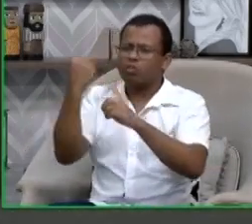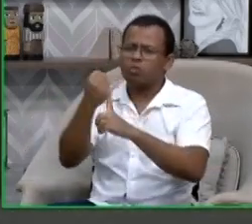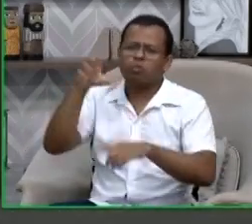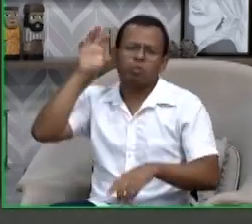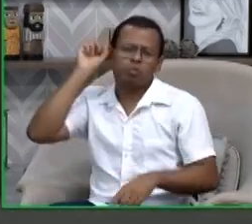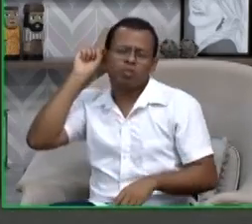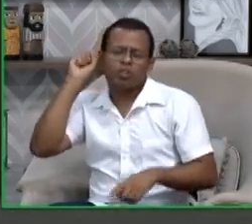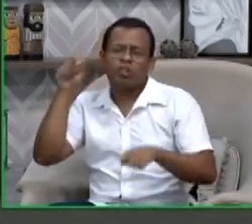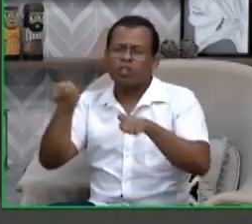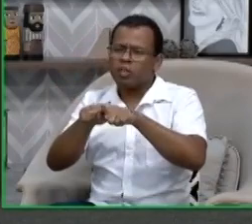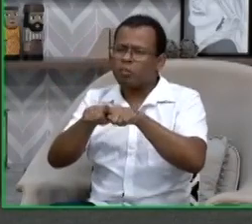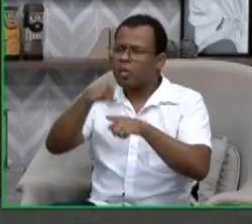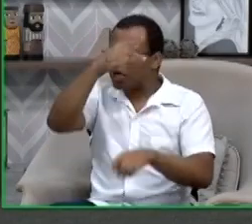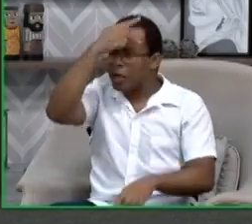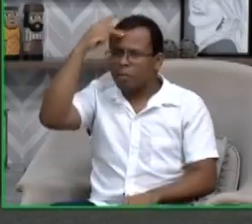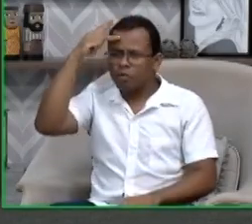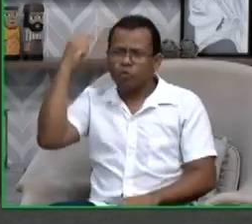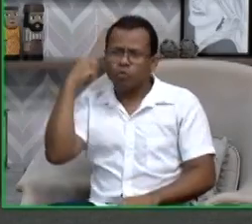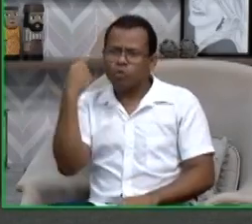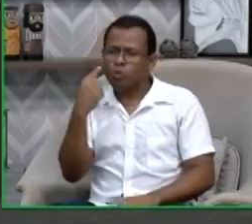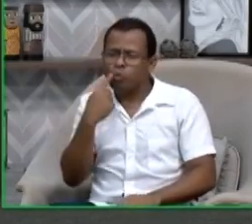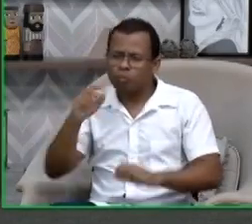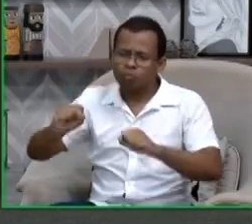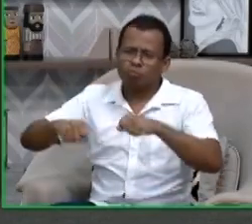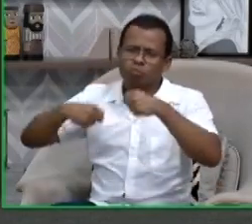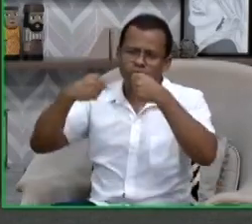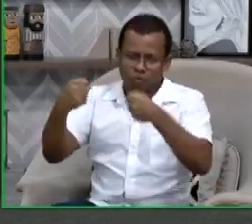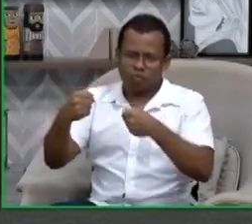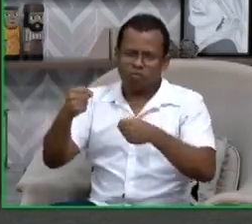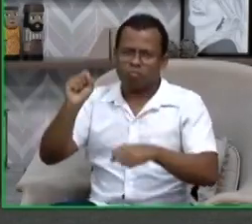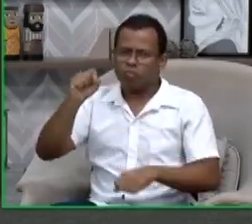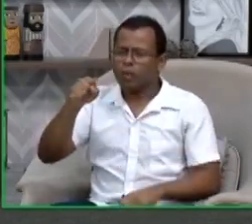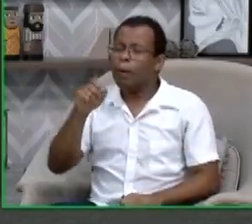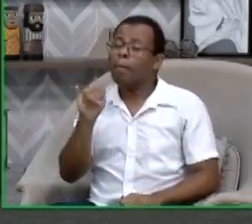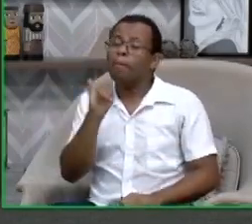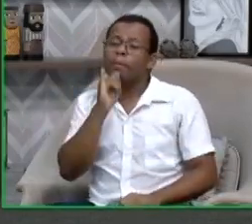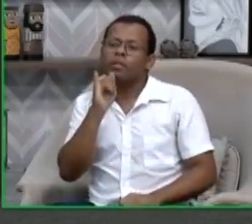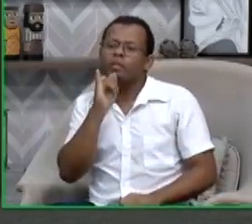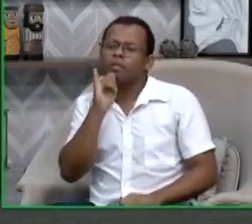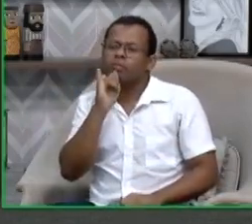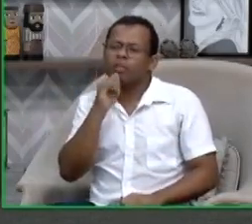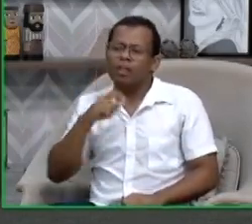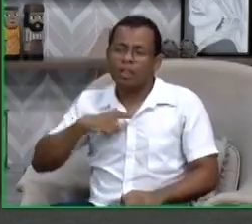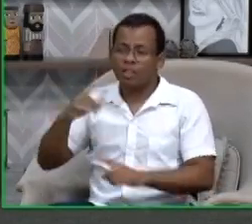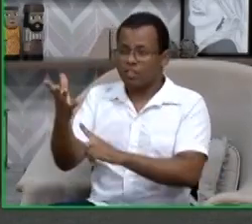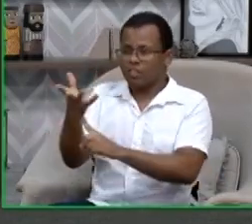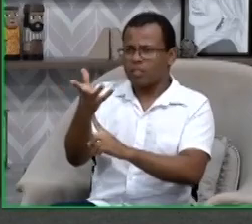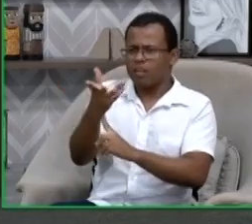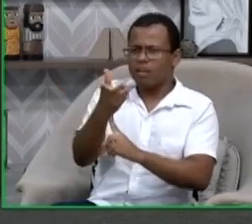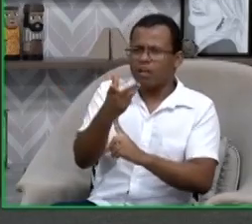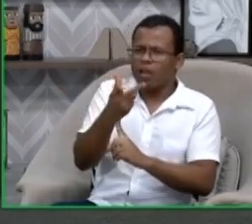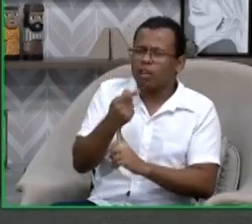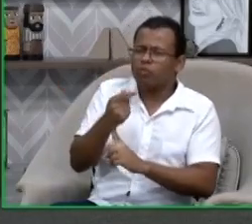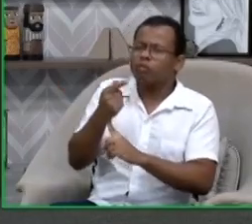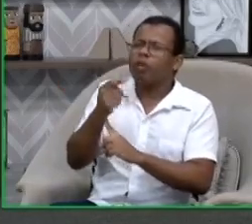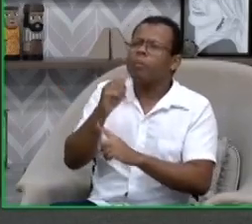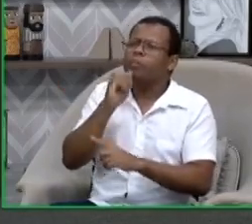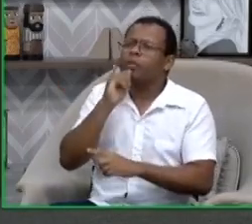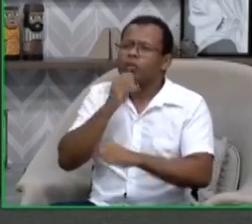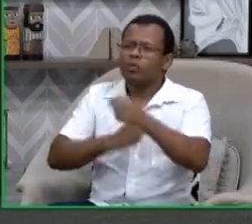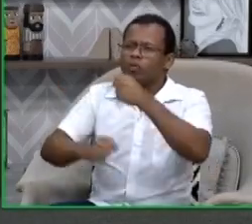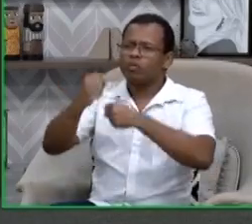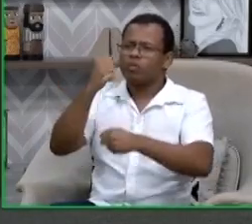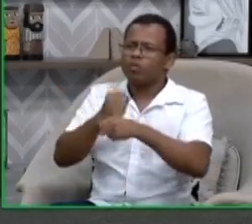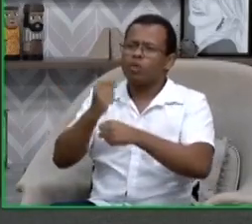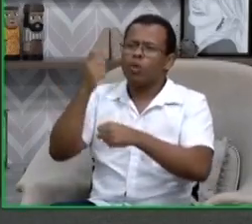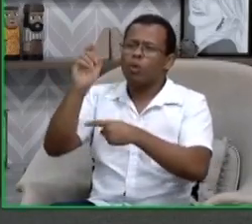pessoa surda ela também pode atuar diretamente. Né? Um exemplo, por exemplo, nas artes muito recente. No ano passado, o filme vencedor